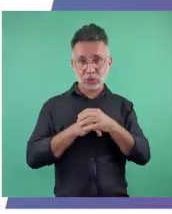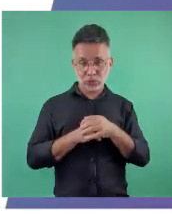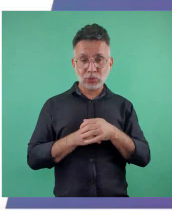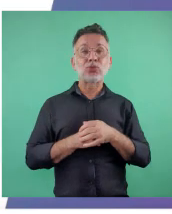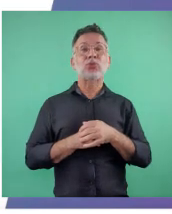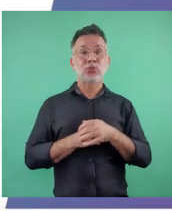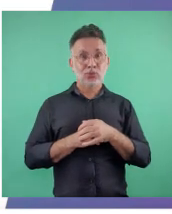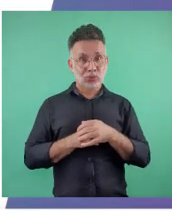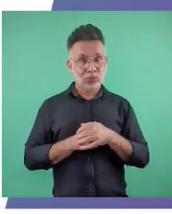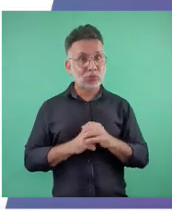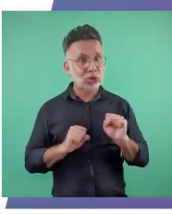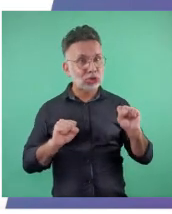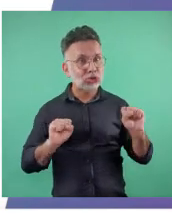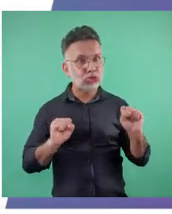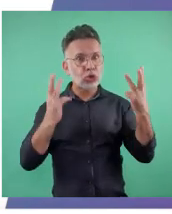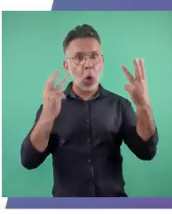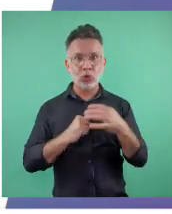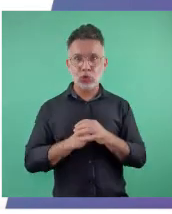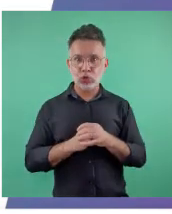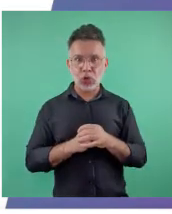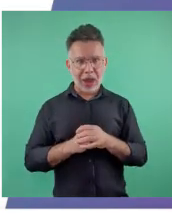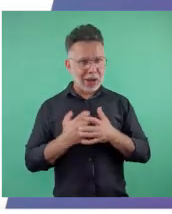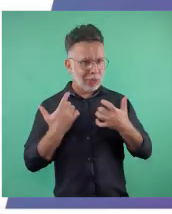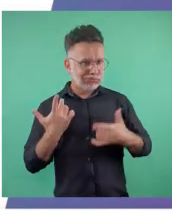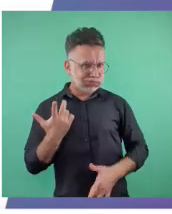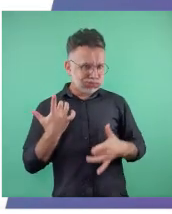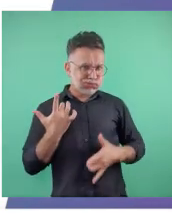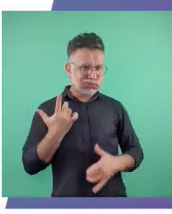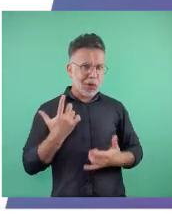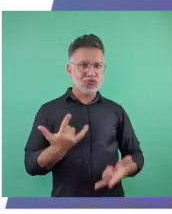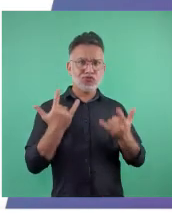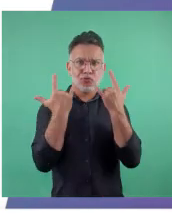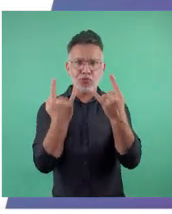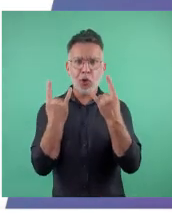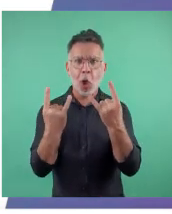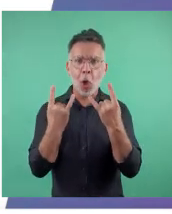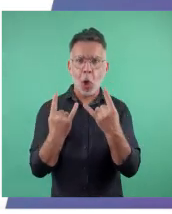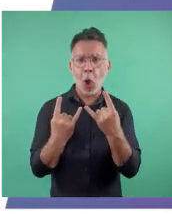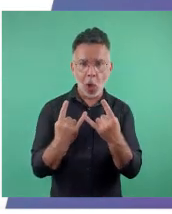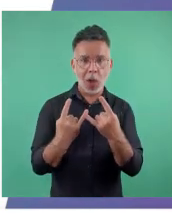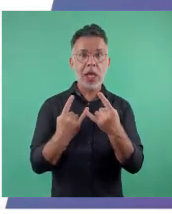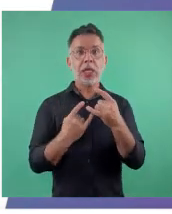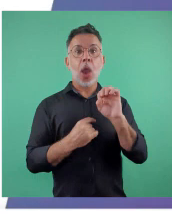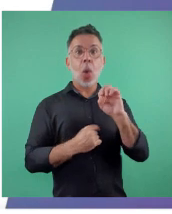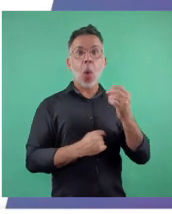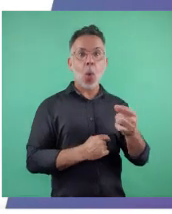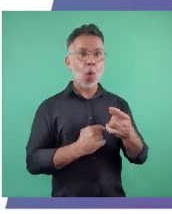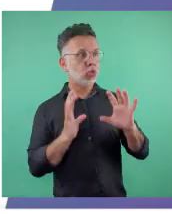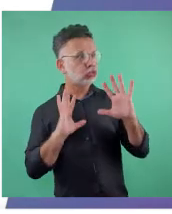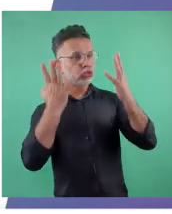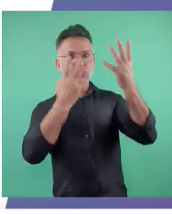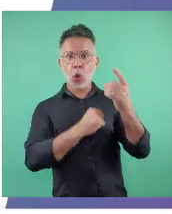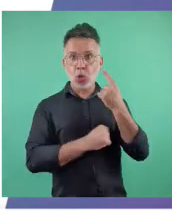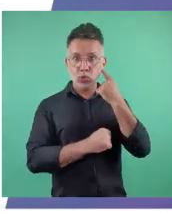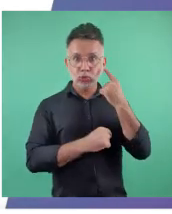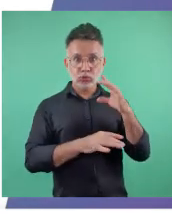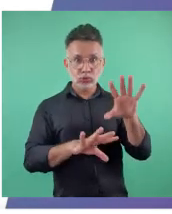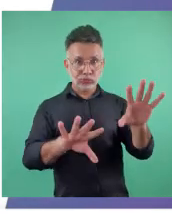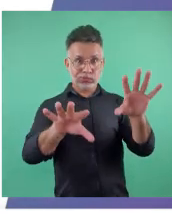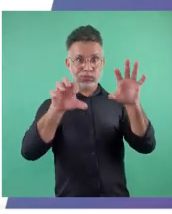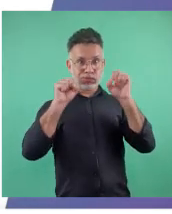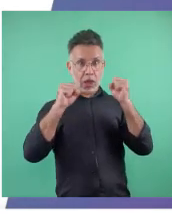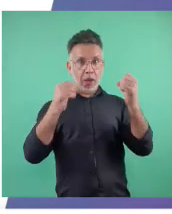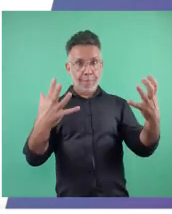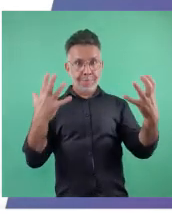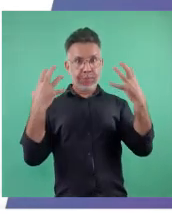120 dB, de shows, de show de rock, ou de shows que realmente o som do PA, que é o som